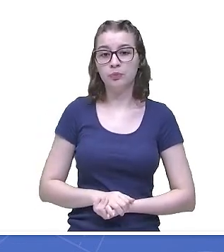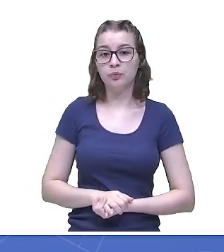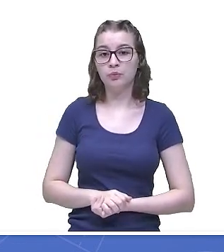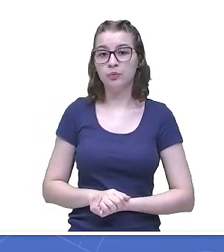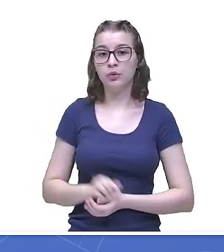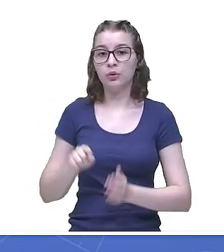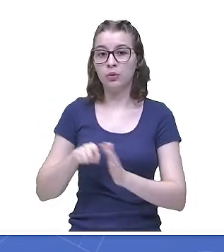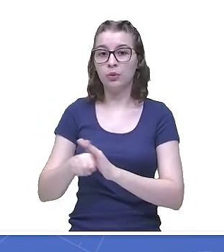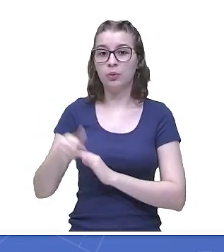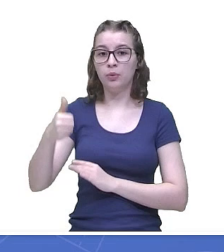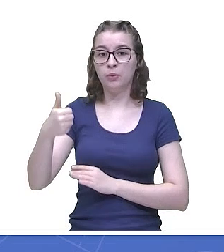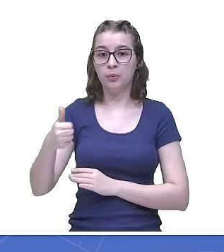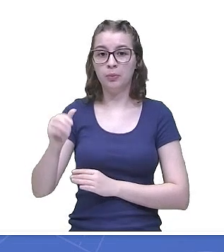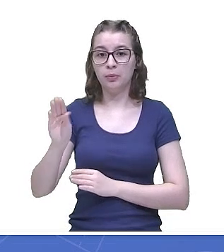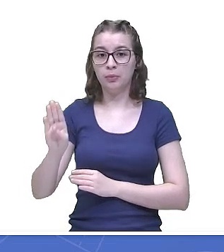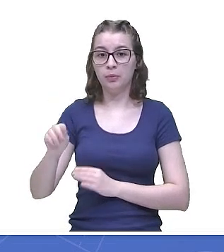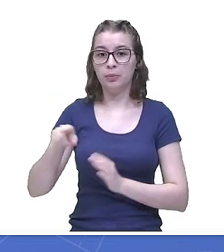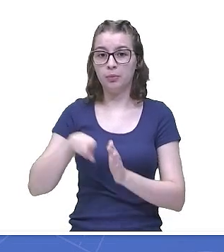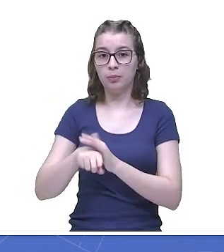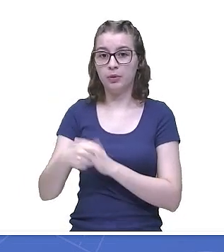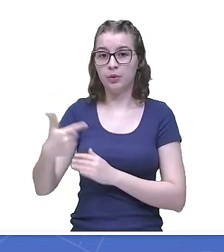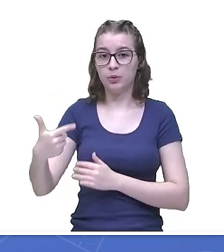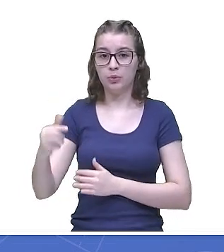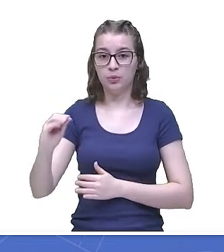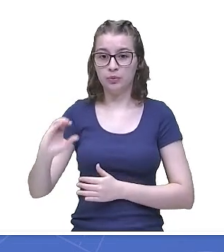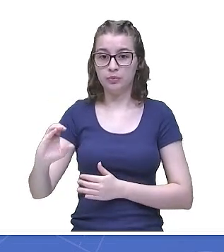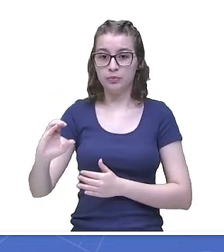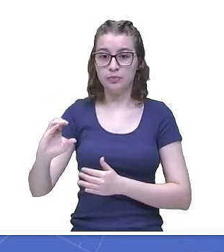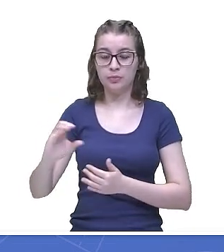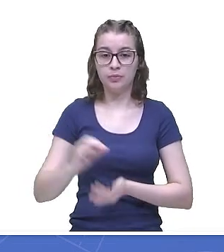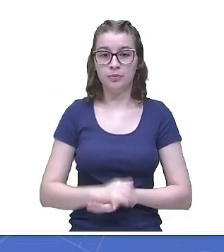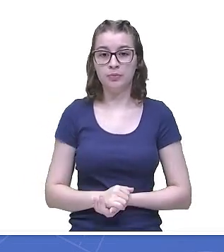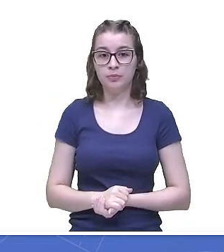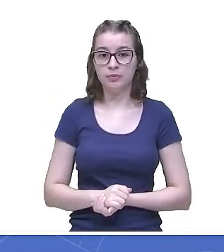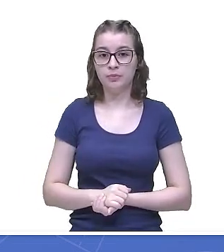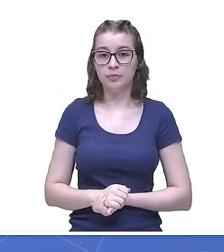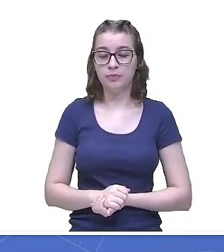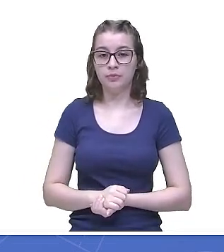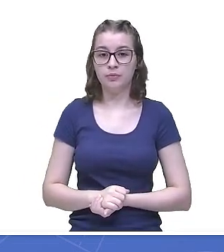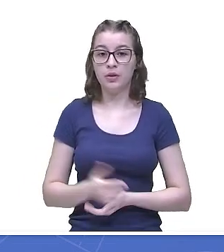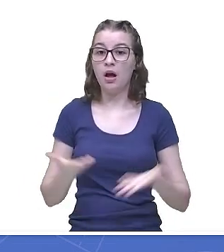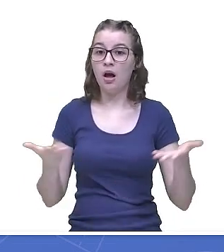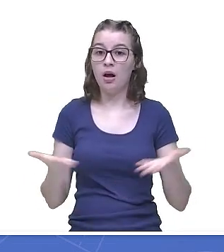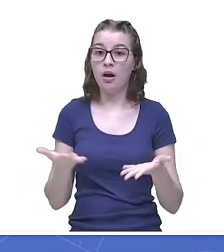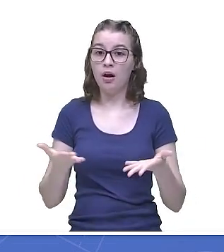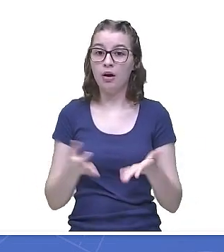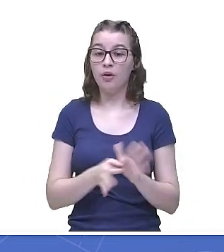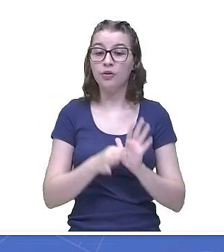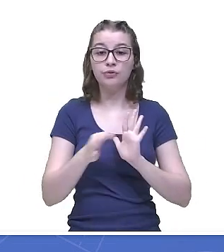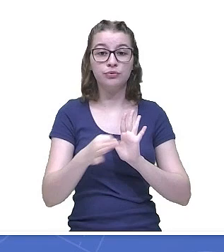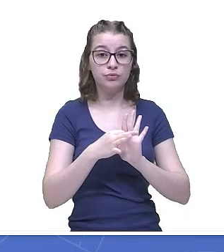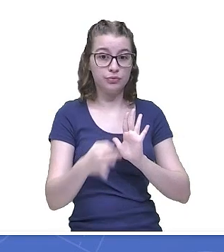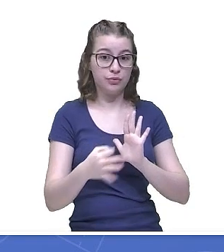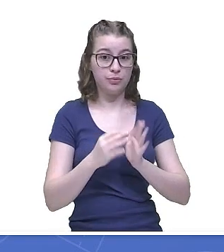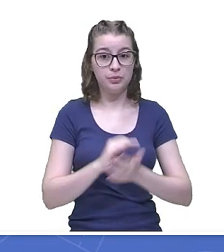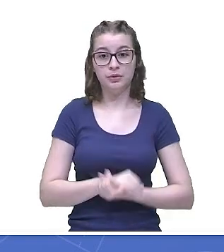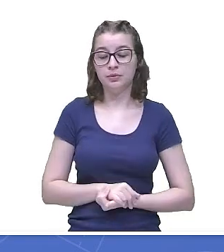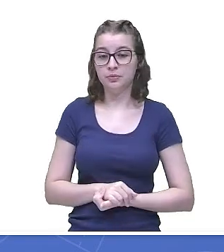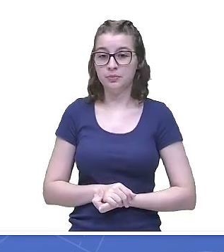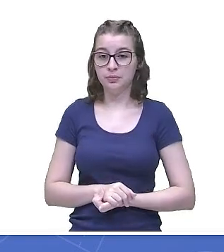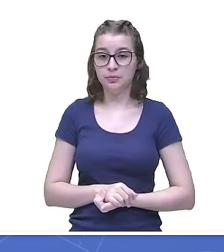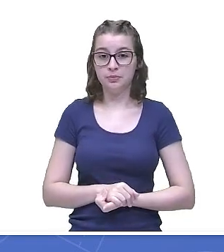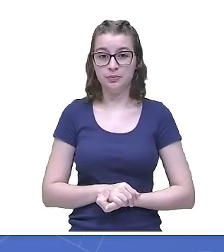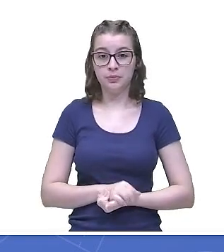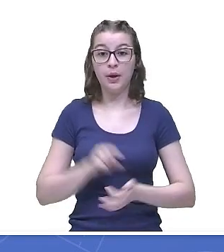letra C, certo? Muito bem. Então, agora a gente vai para os comentários. Vamos lá ver? Então, vejam aí,